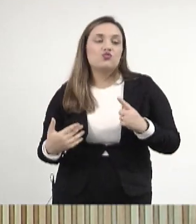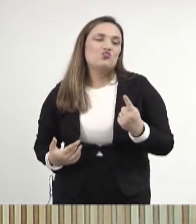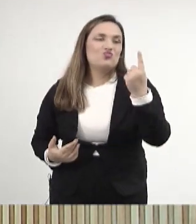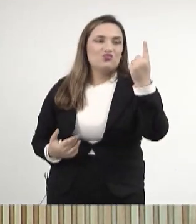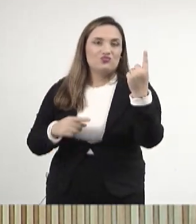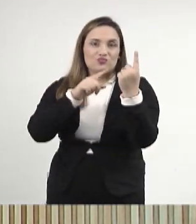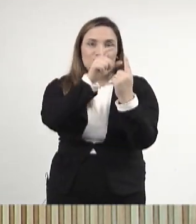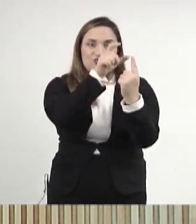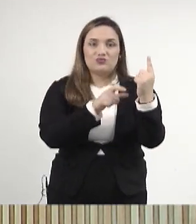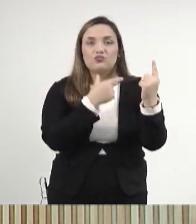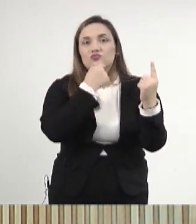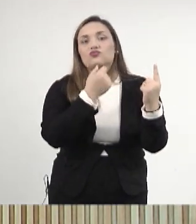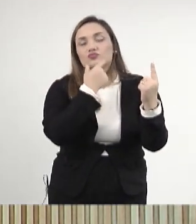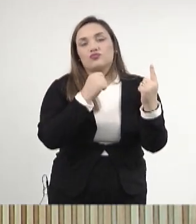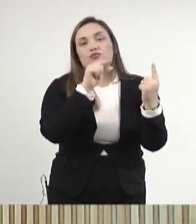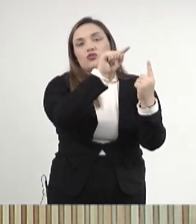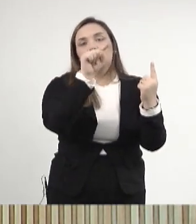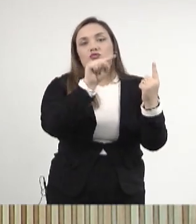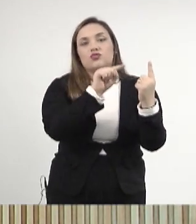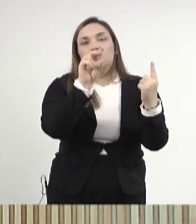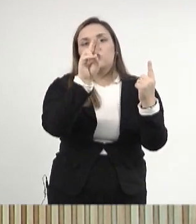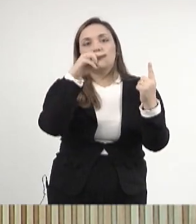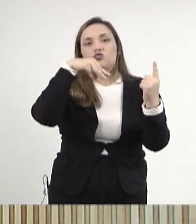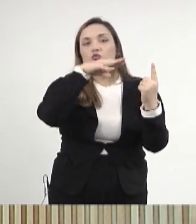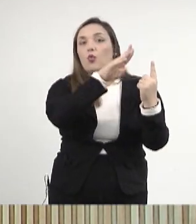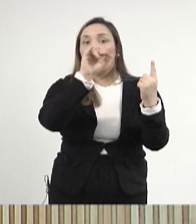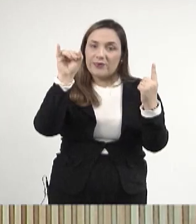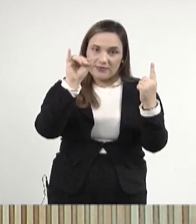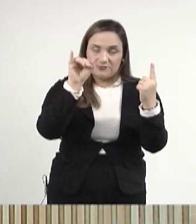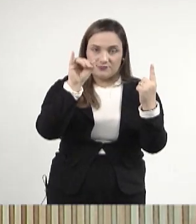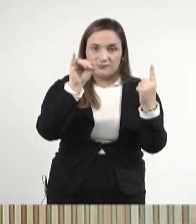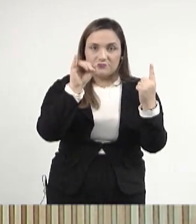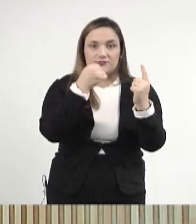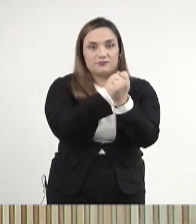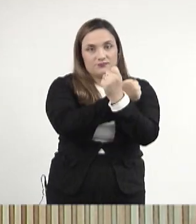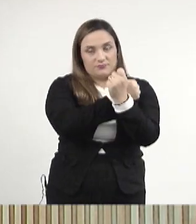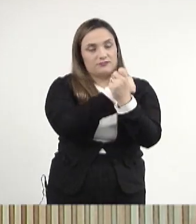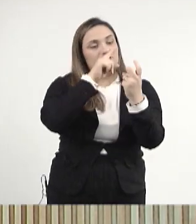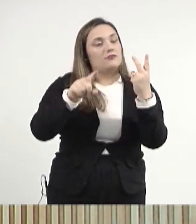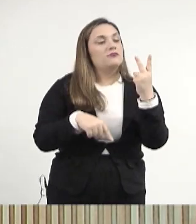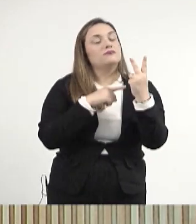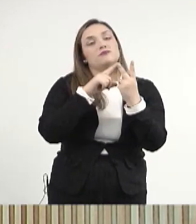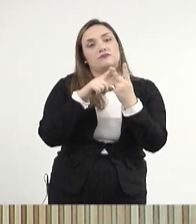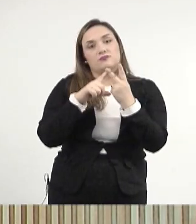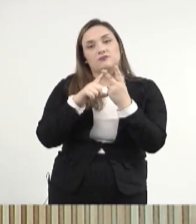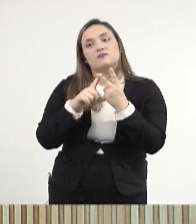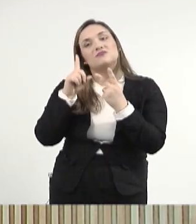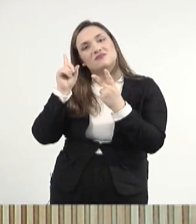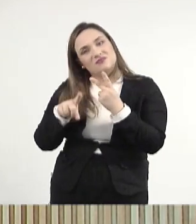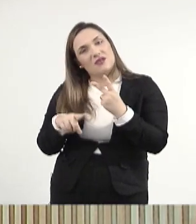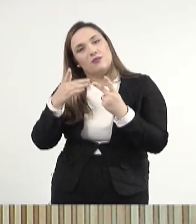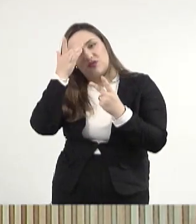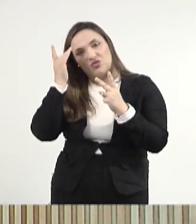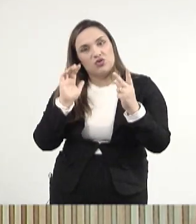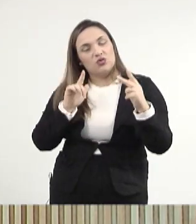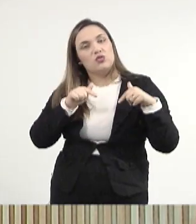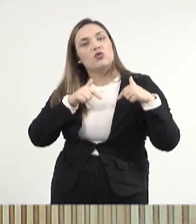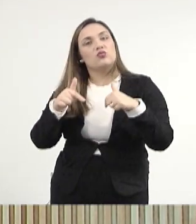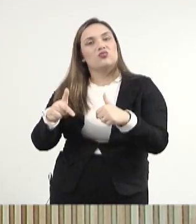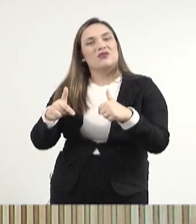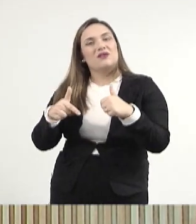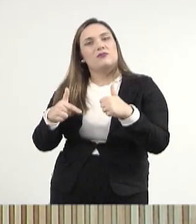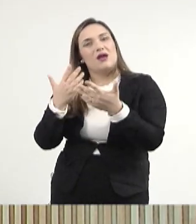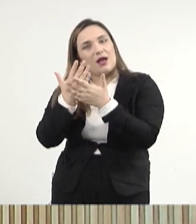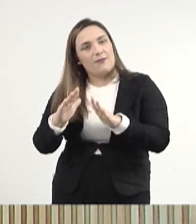na Lemes e que reconhece o trabalho de quem combate o racismo, atua em prol